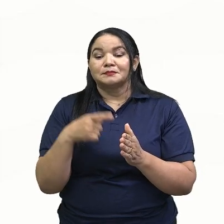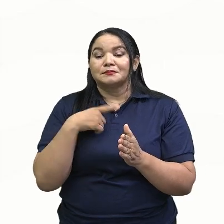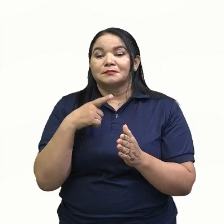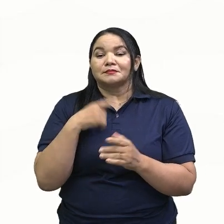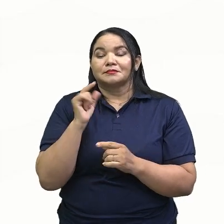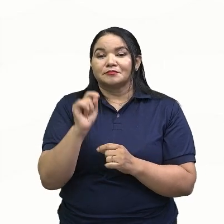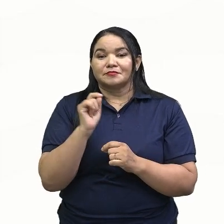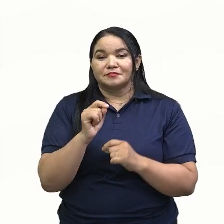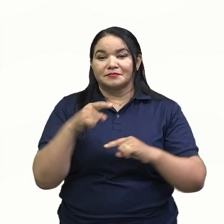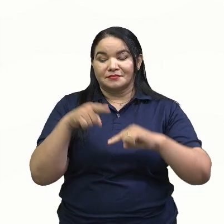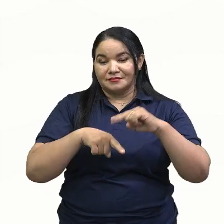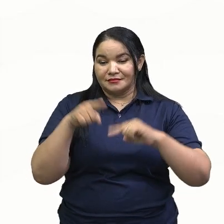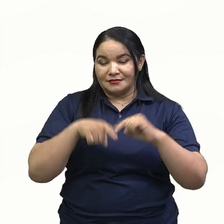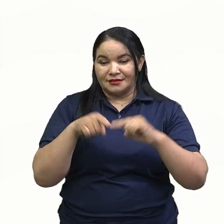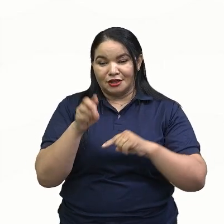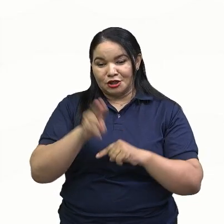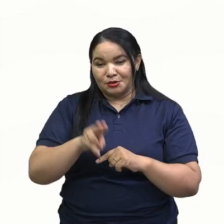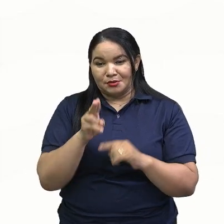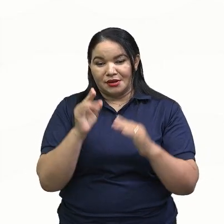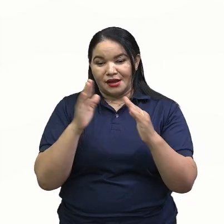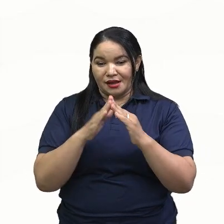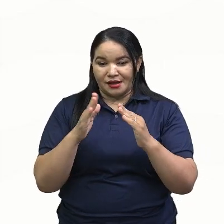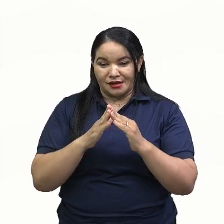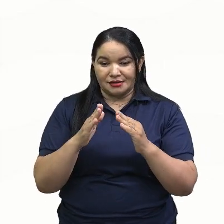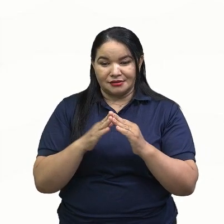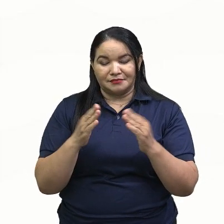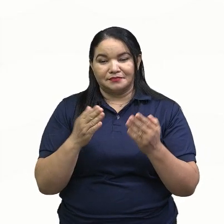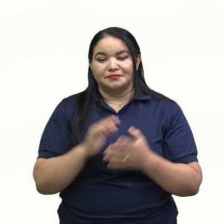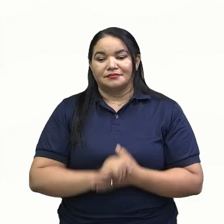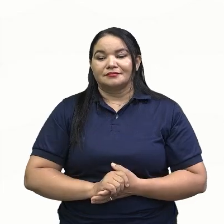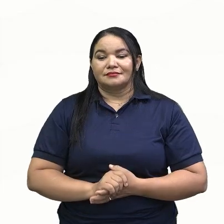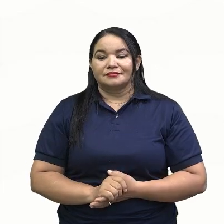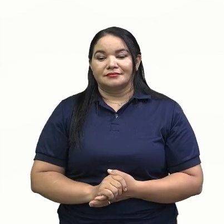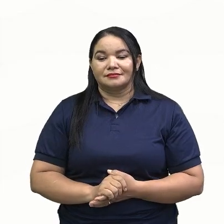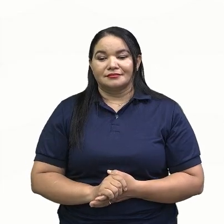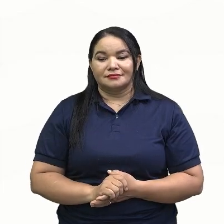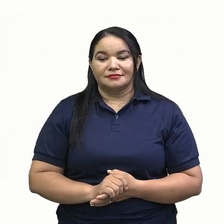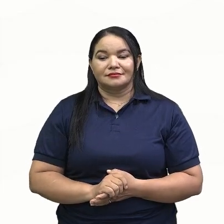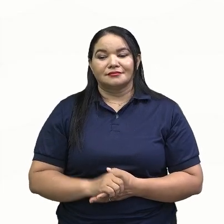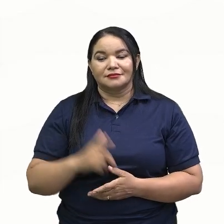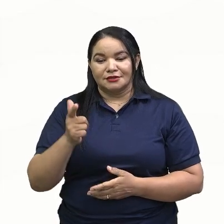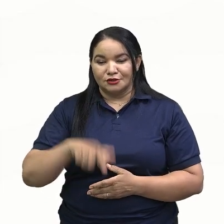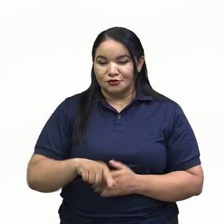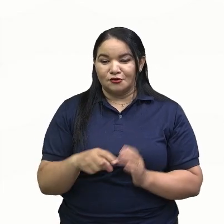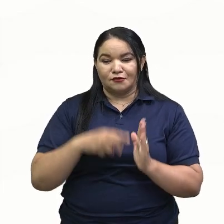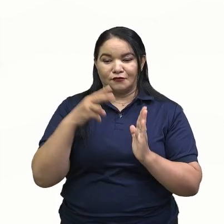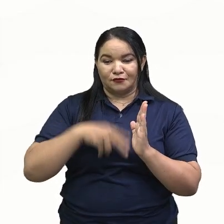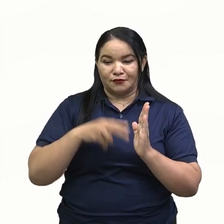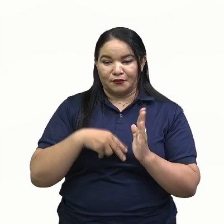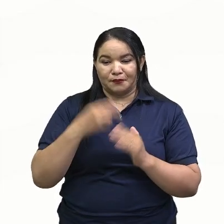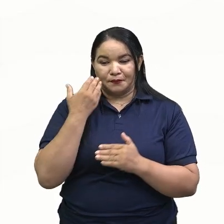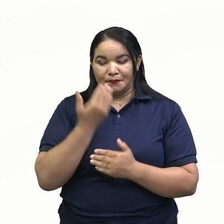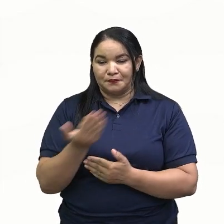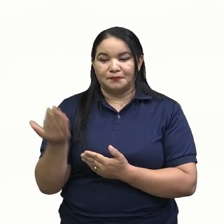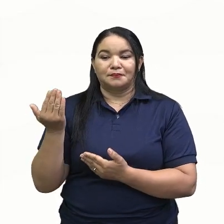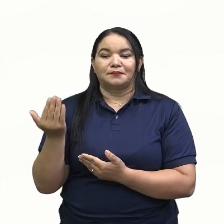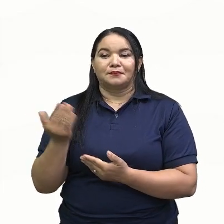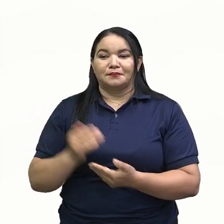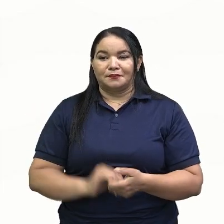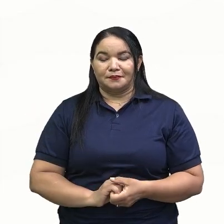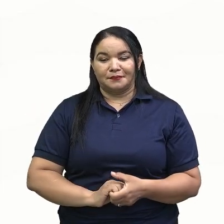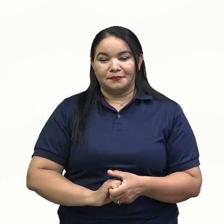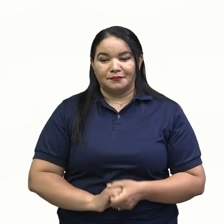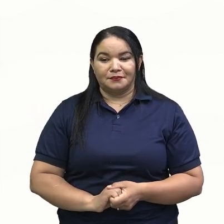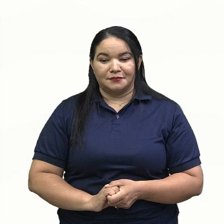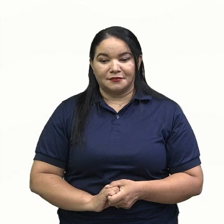Logo, você tem receptores, são dispositivos que transformam a energia elétrica que recebem